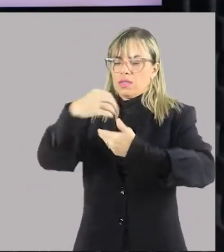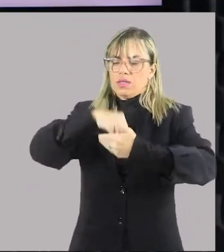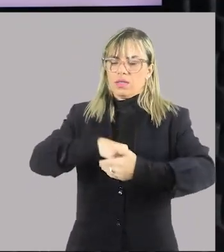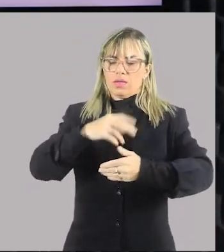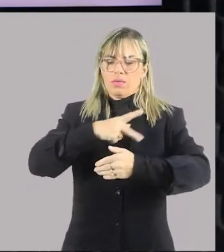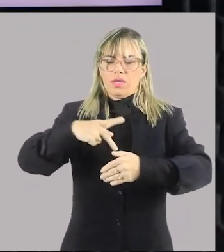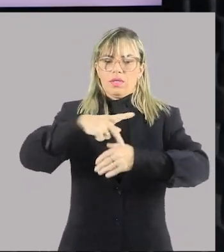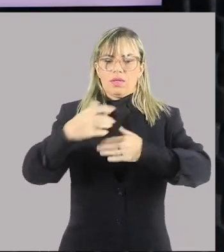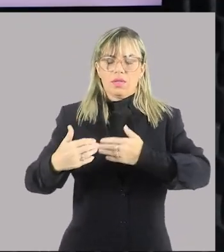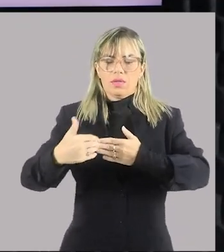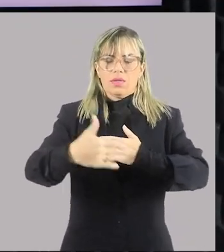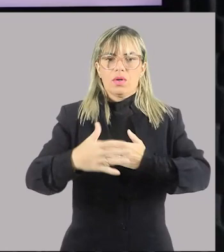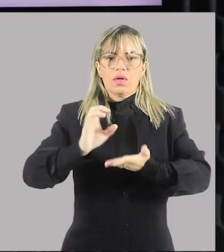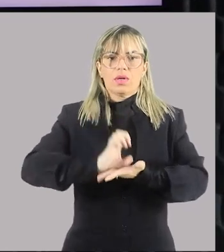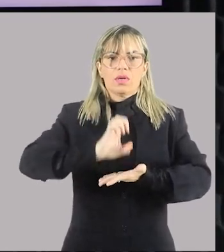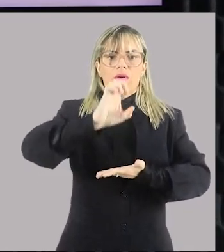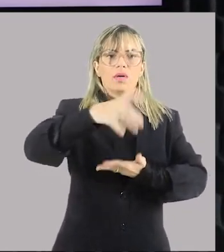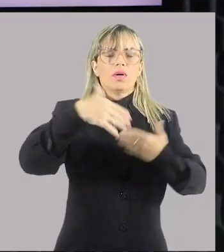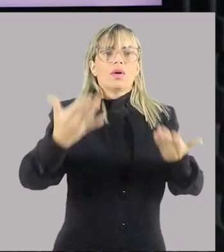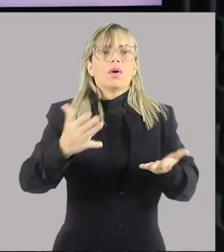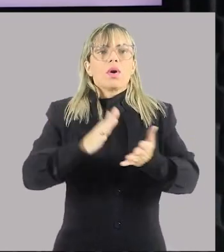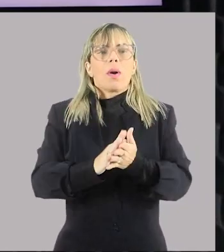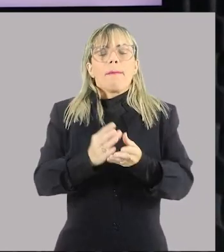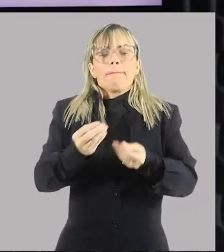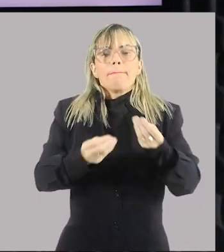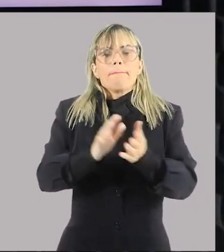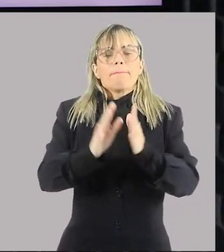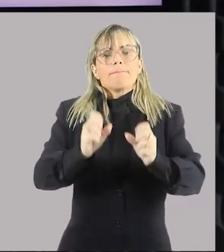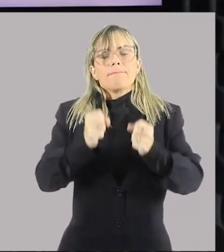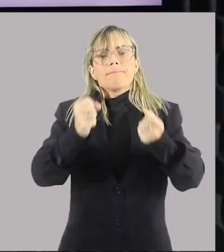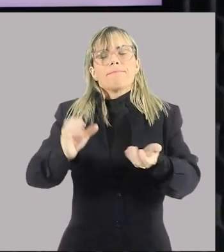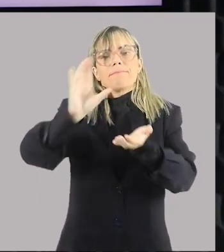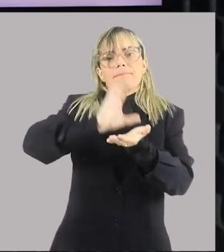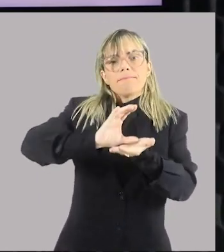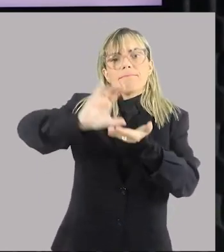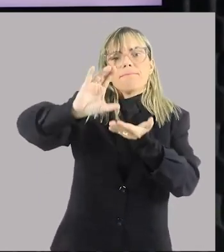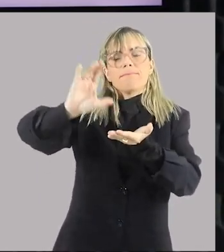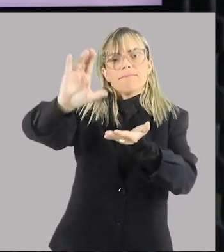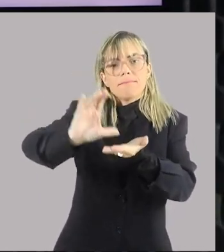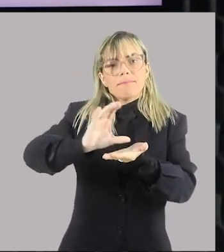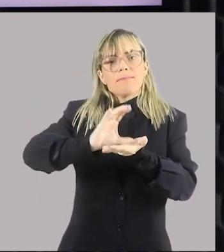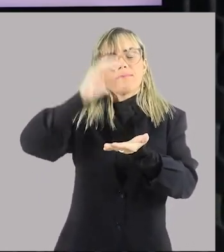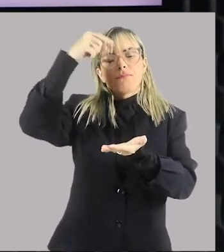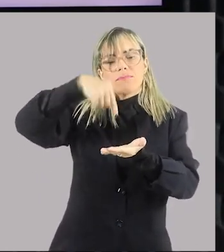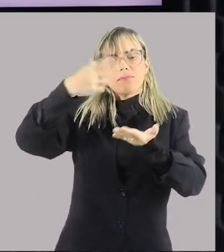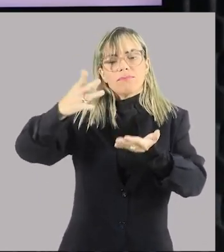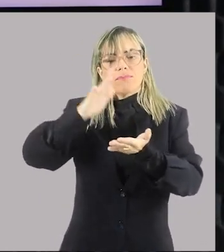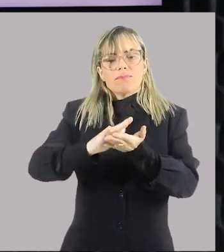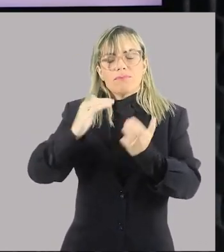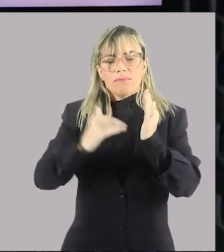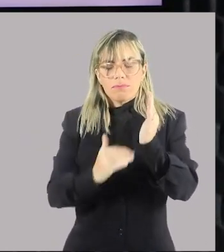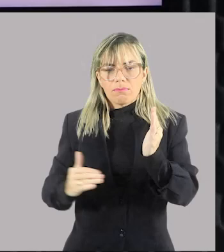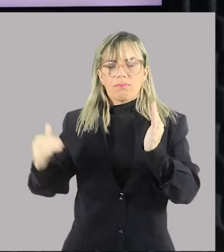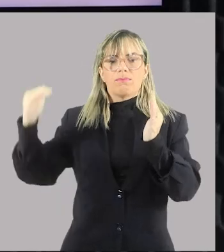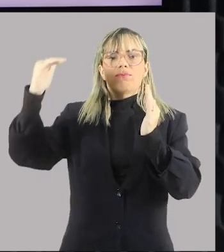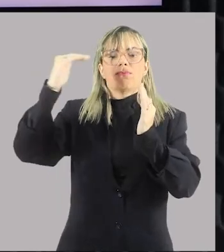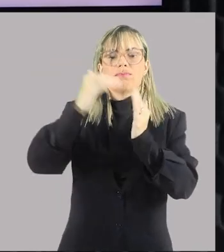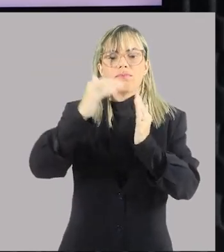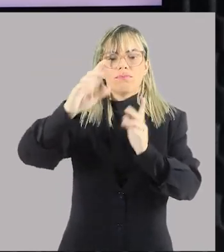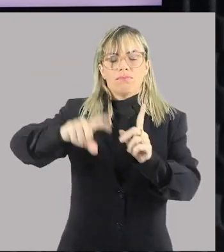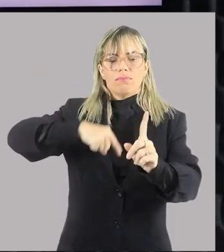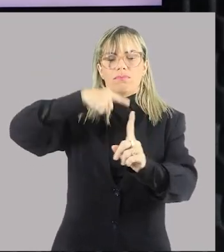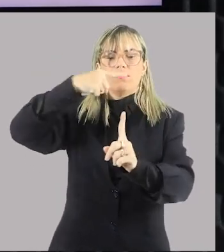acabam investindo para que haja justamente uma elevada produção, produtividade e,